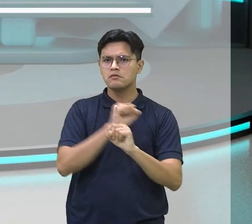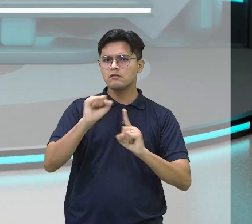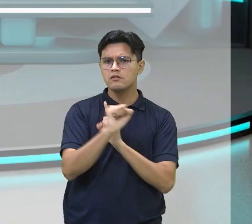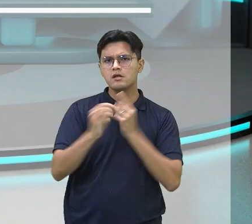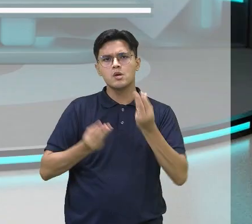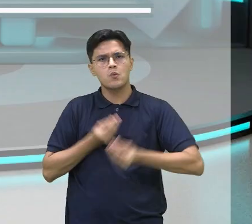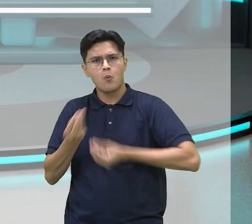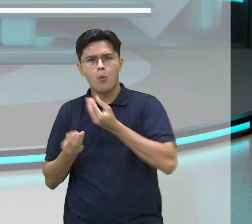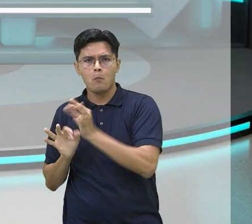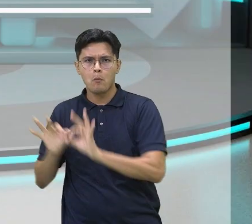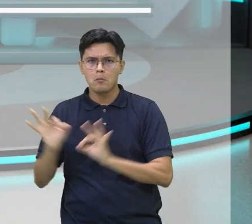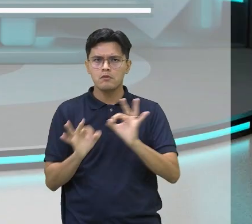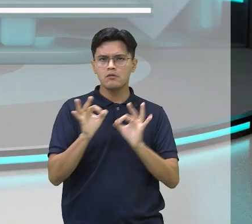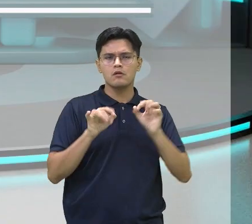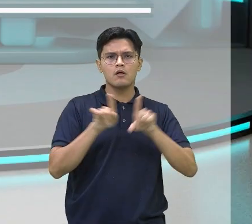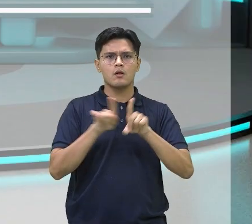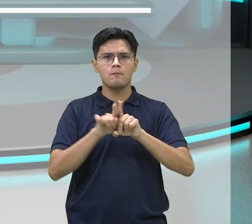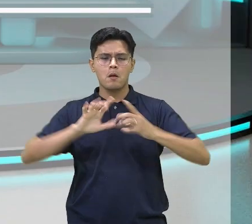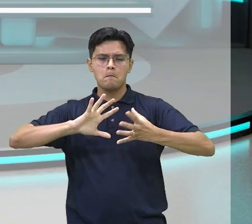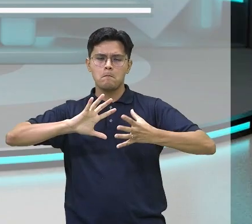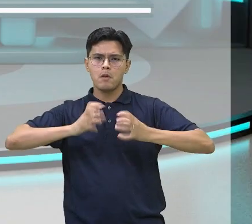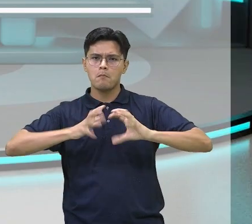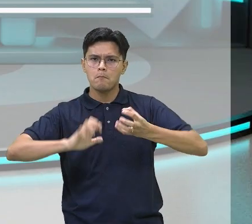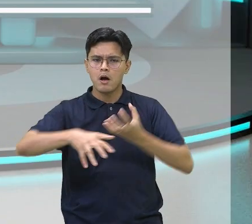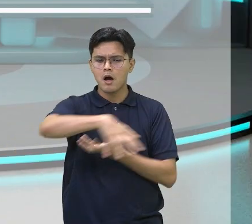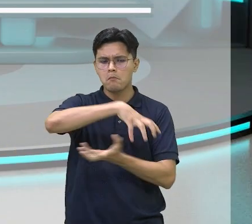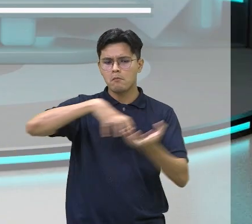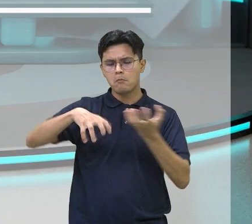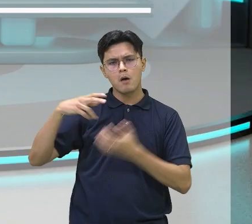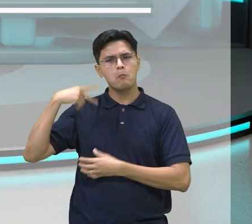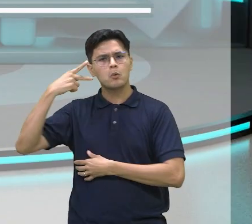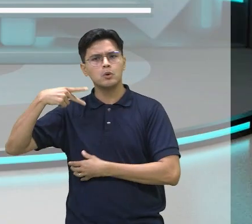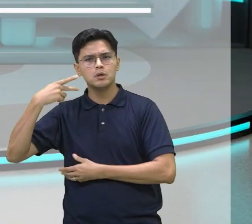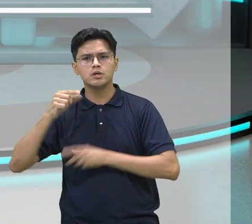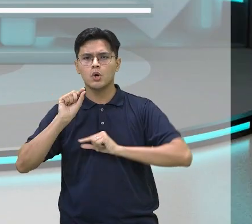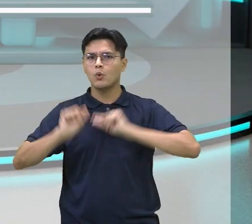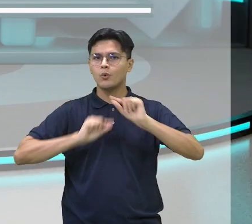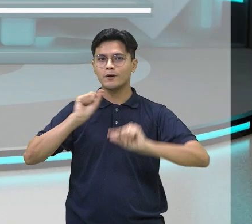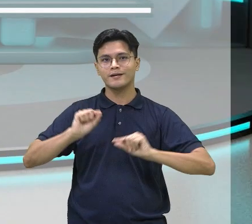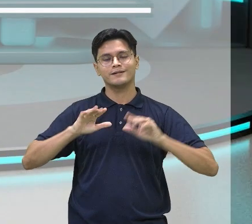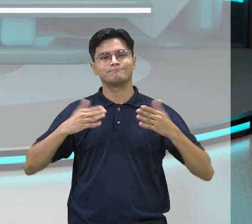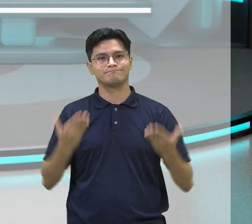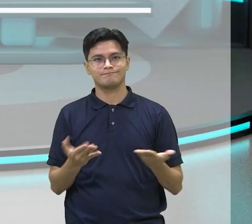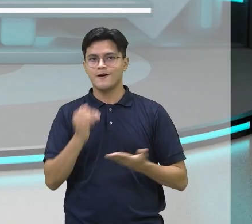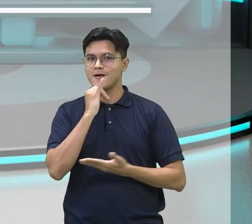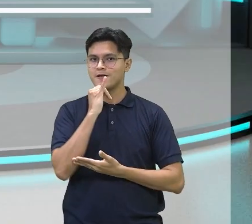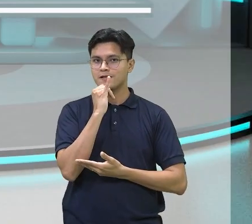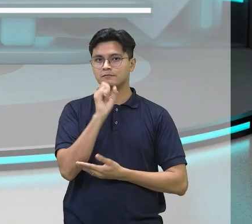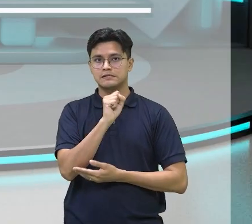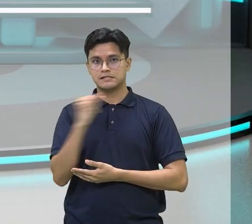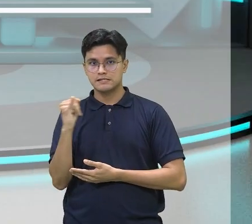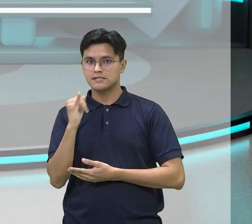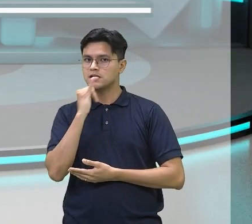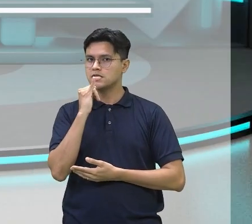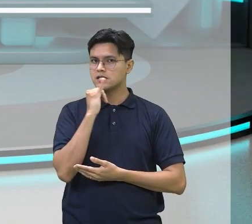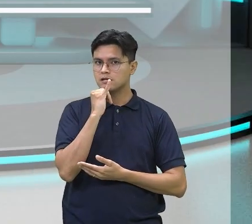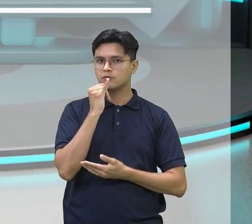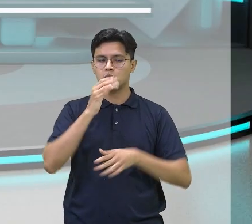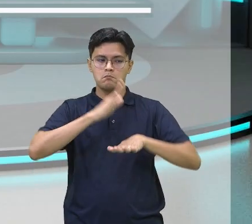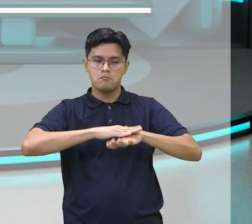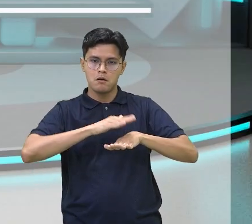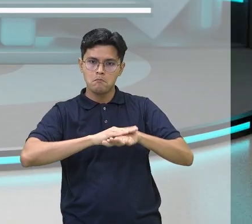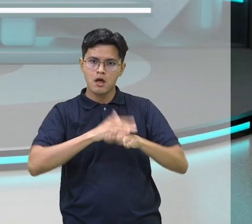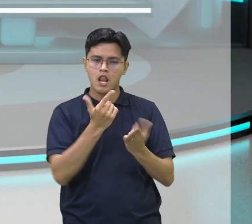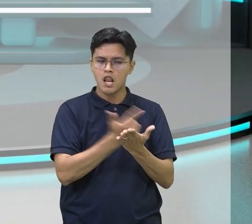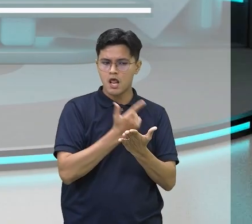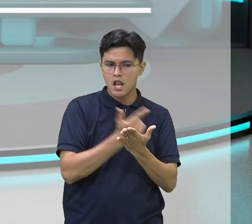políticos. Então, quando a gente pega uma obra, a gente consegue destrinchar isso. Tanto que a gente pega aqui do romantismo, a gente vê muita questão do lado da